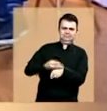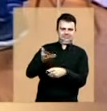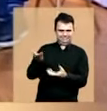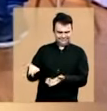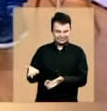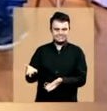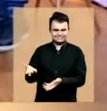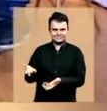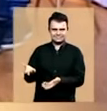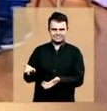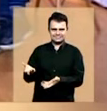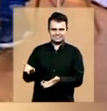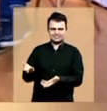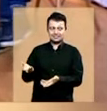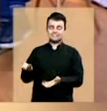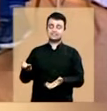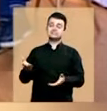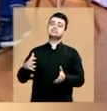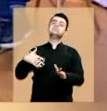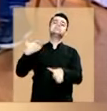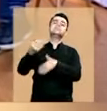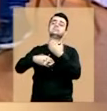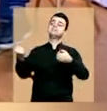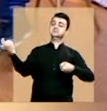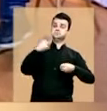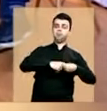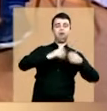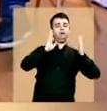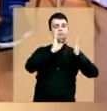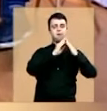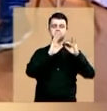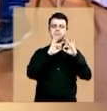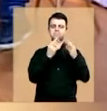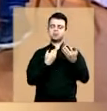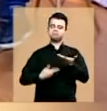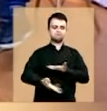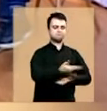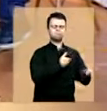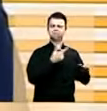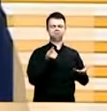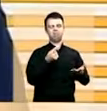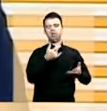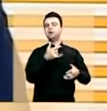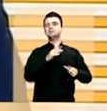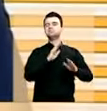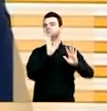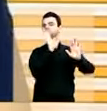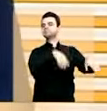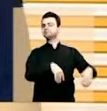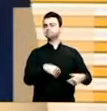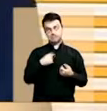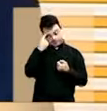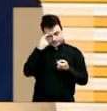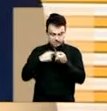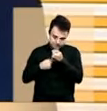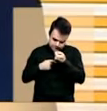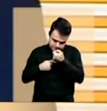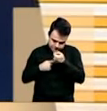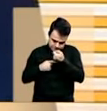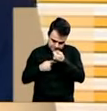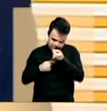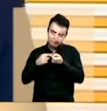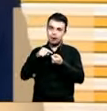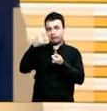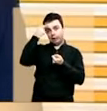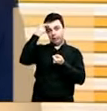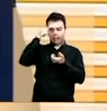novidade. E aí as pessoas vão para casa para descansar, para ficar com a família, não ficam com a família. Ainda estão intertidas com o